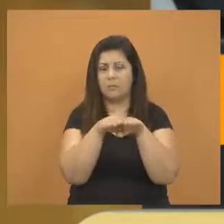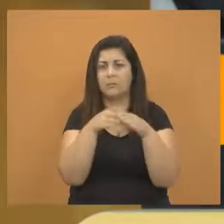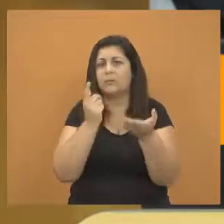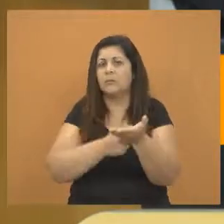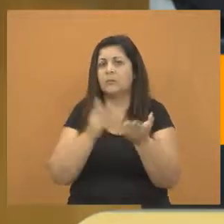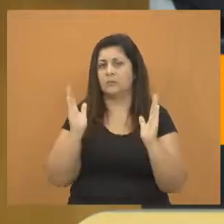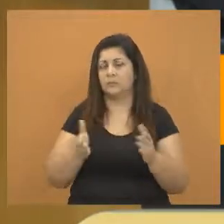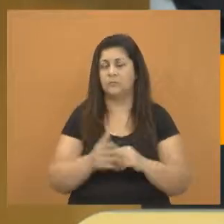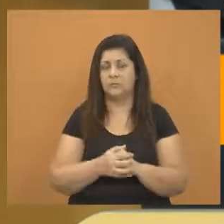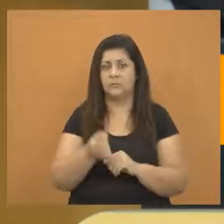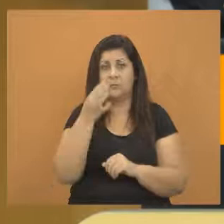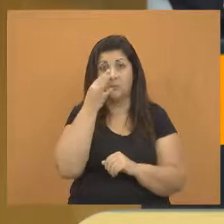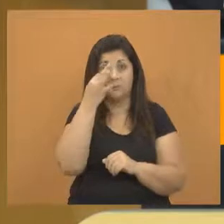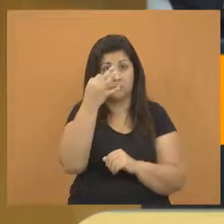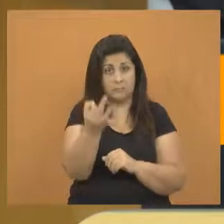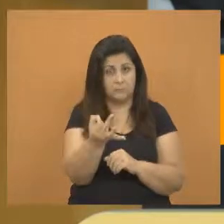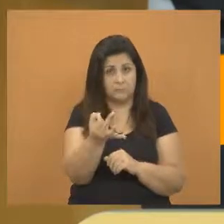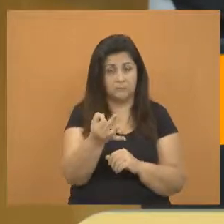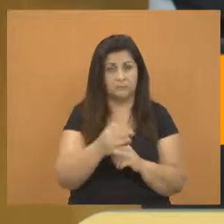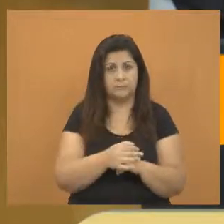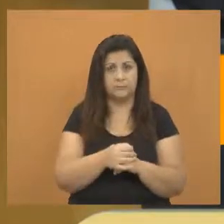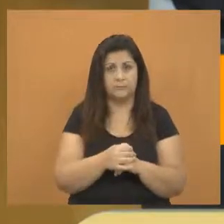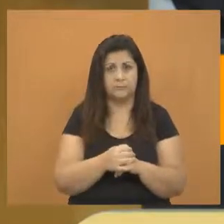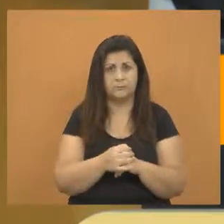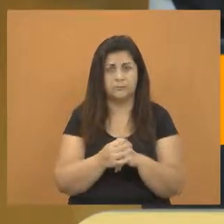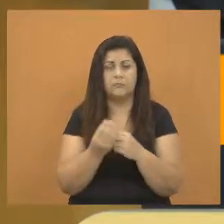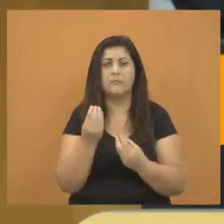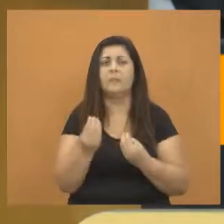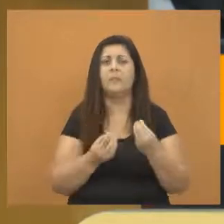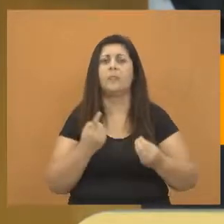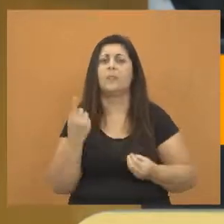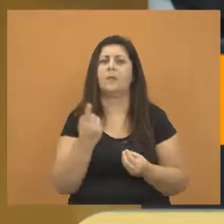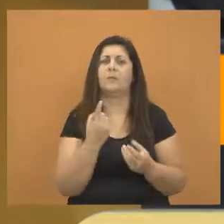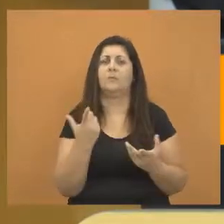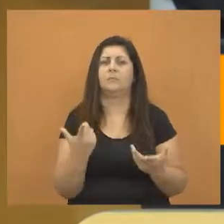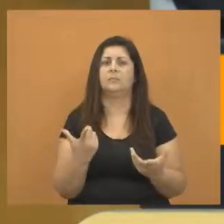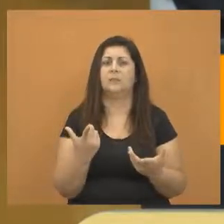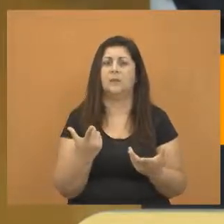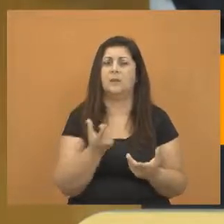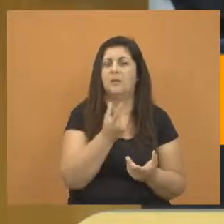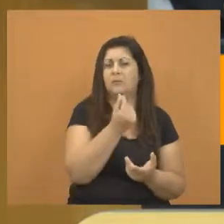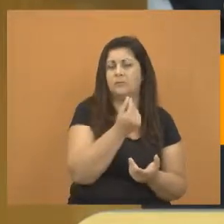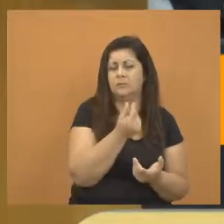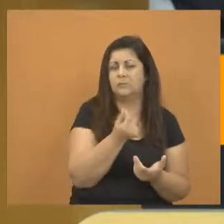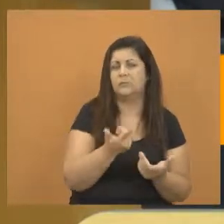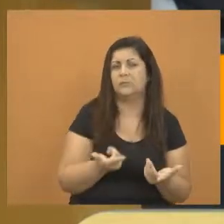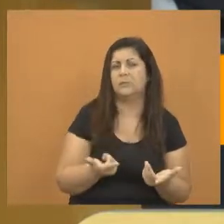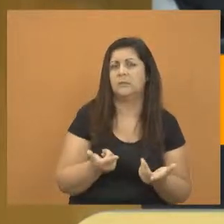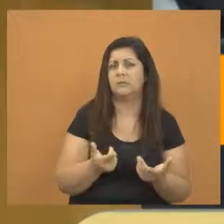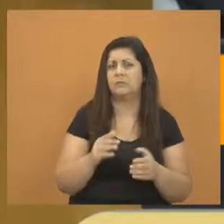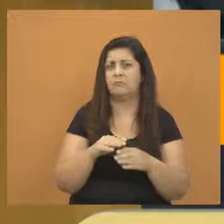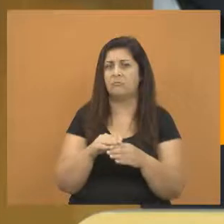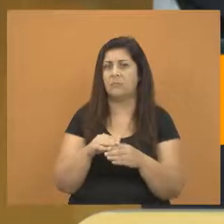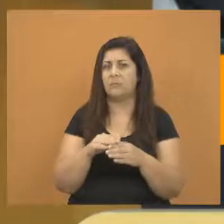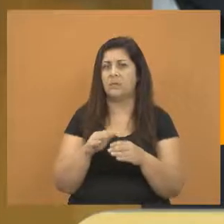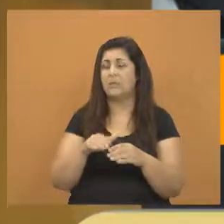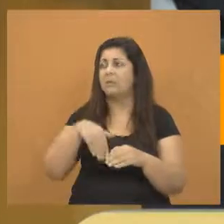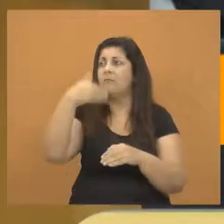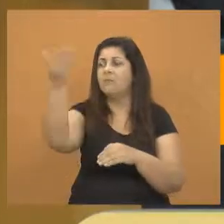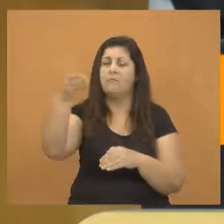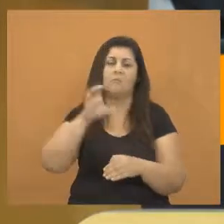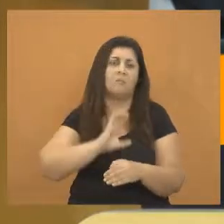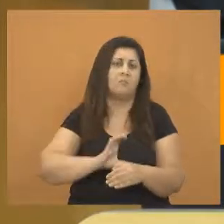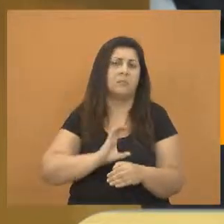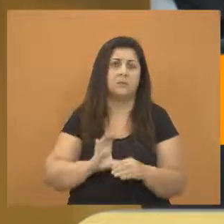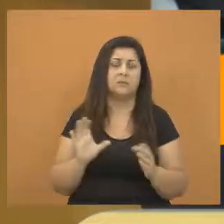pactuadas, observando especialmente a utilização adequada da fonte de recursos externa ao município